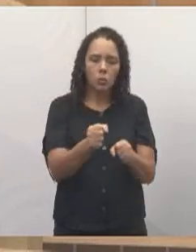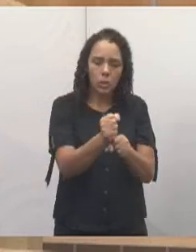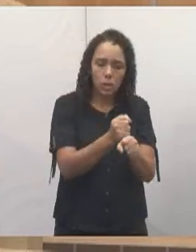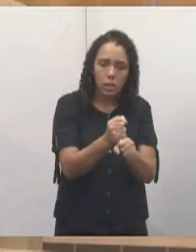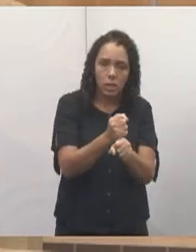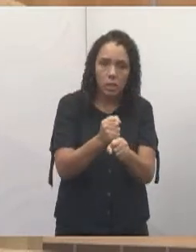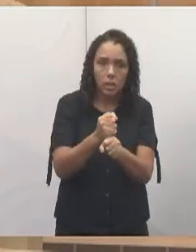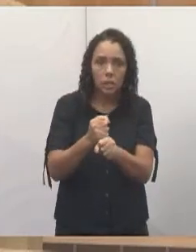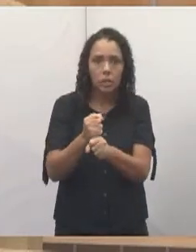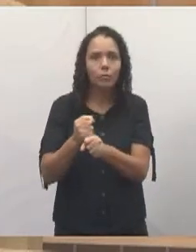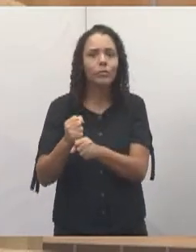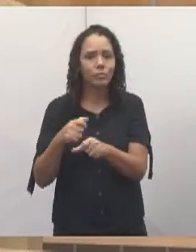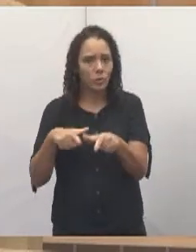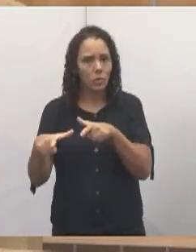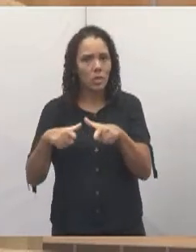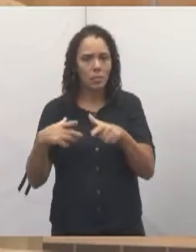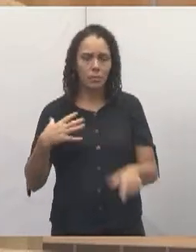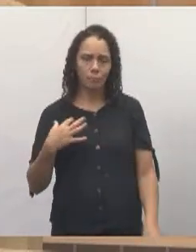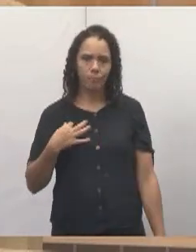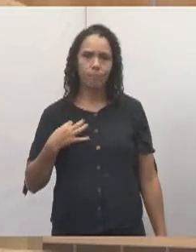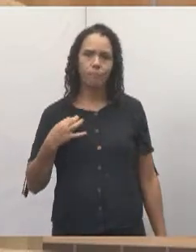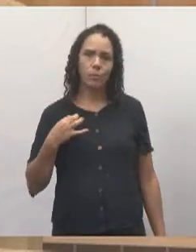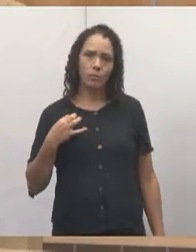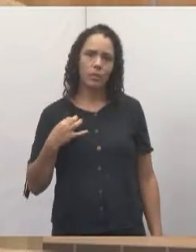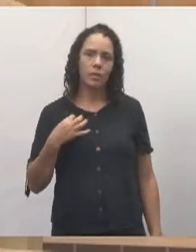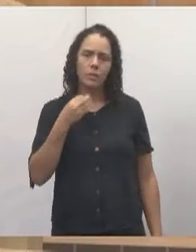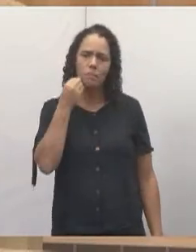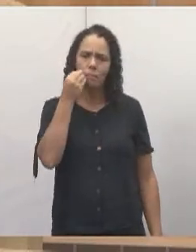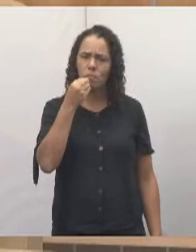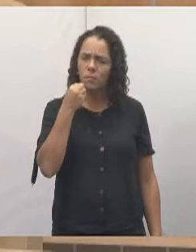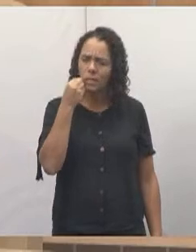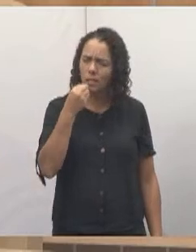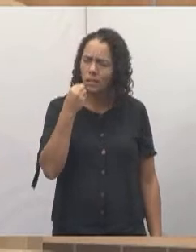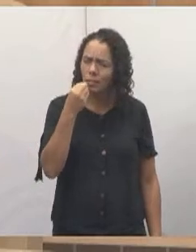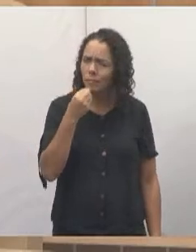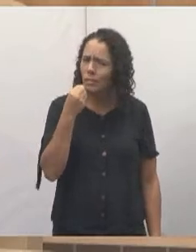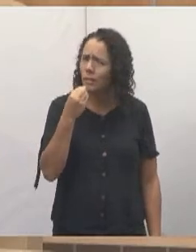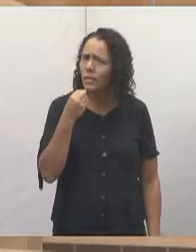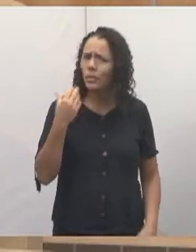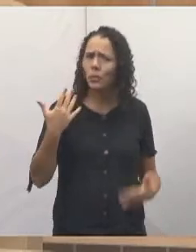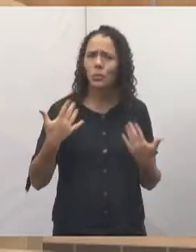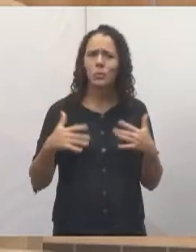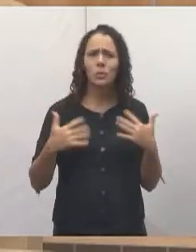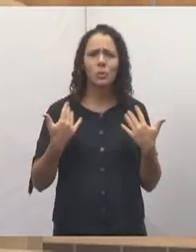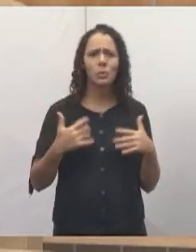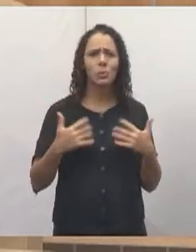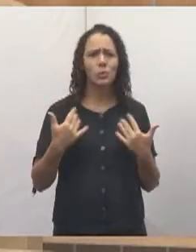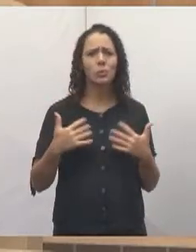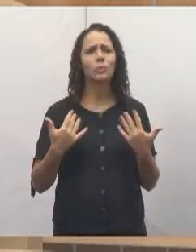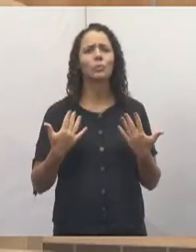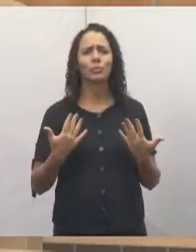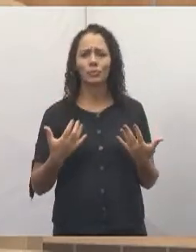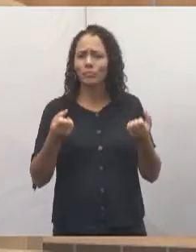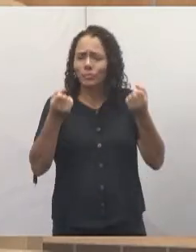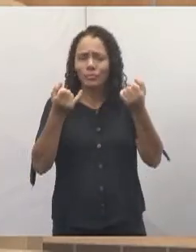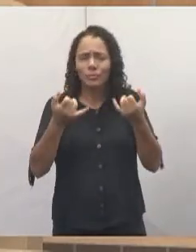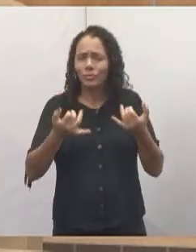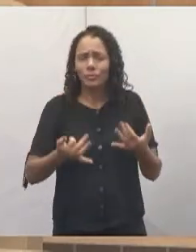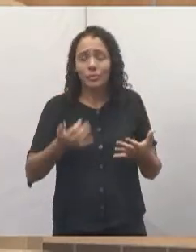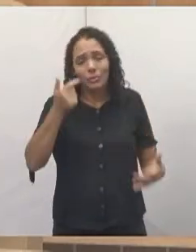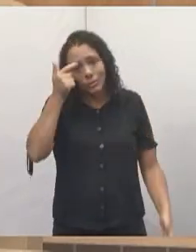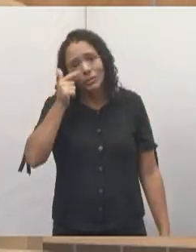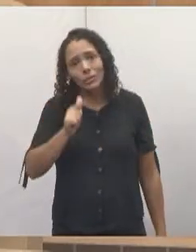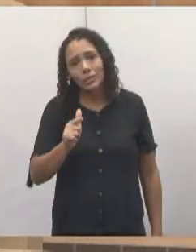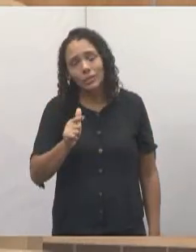e assim, é uma experiência indescritível, de verdade, porque não estou nem falando da questão